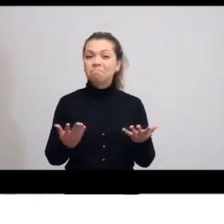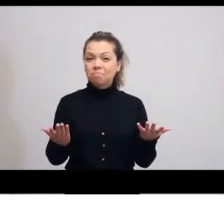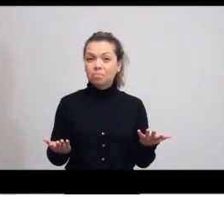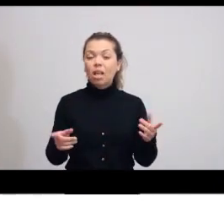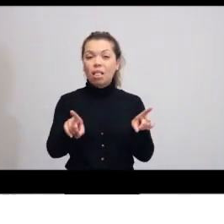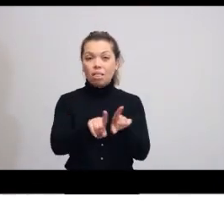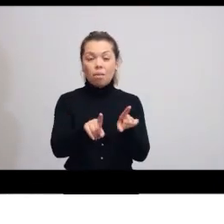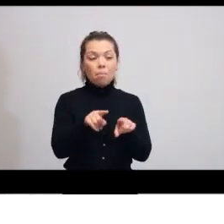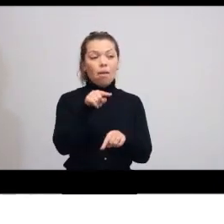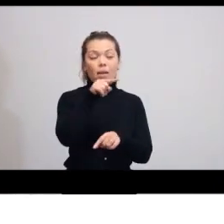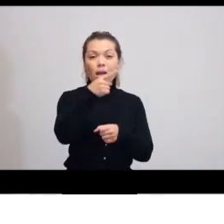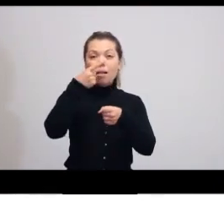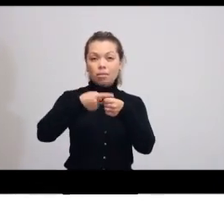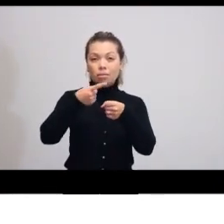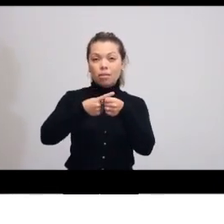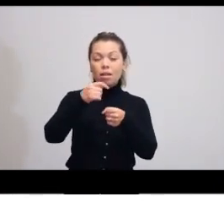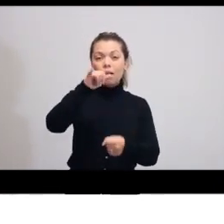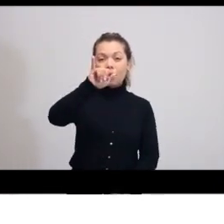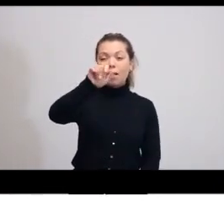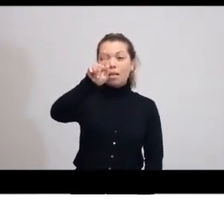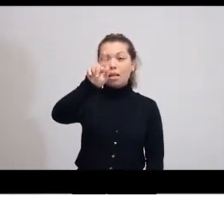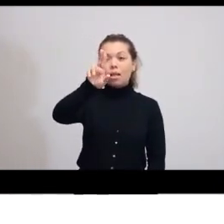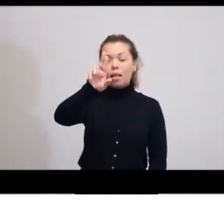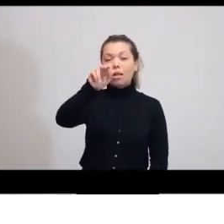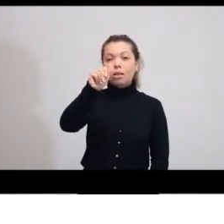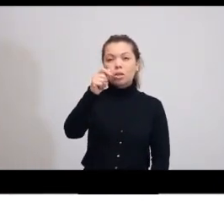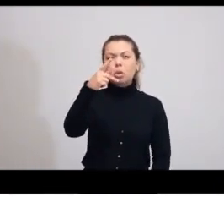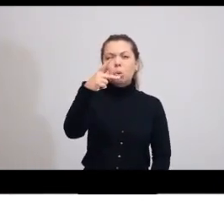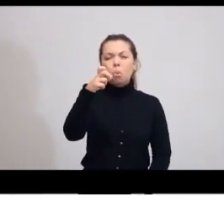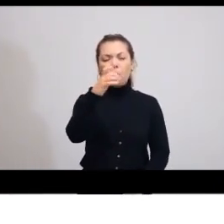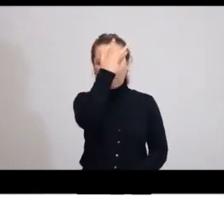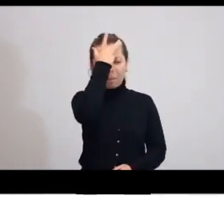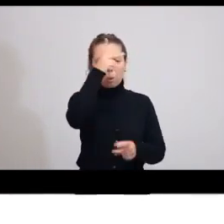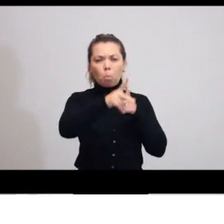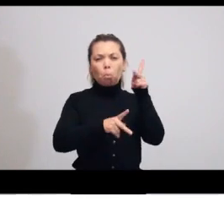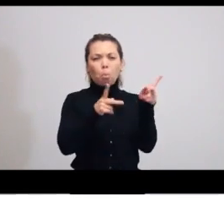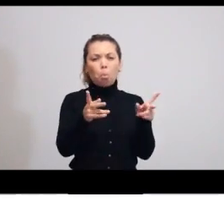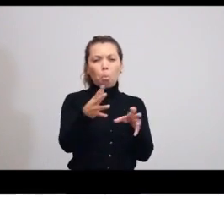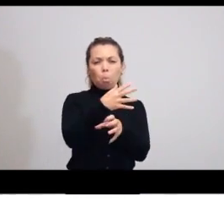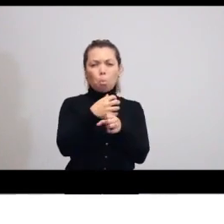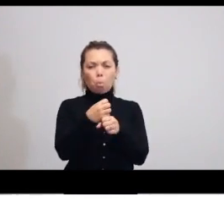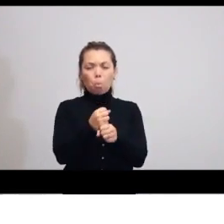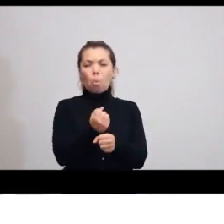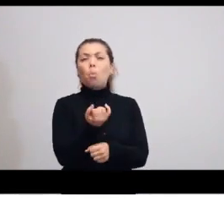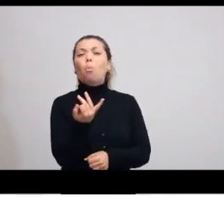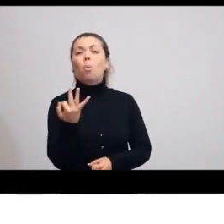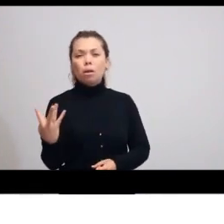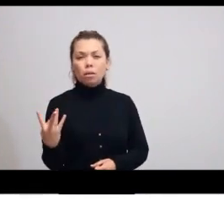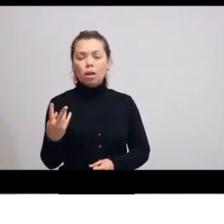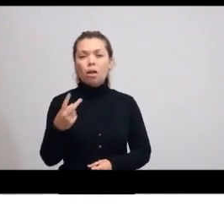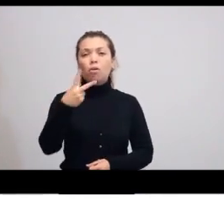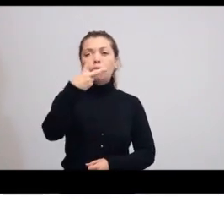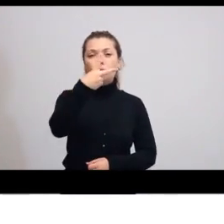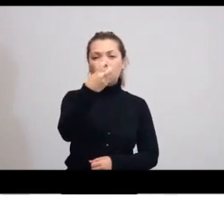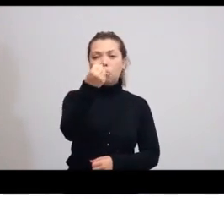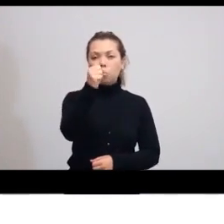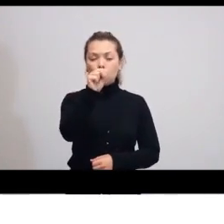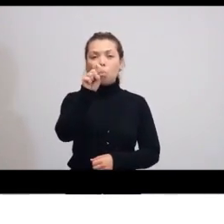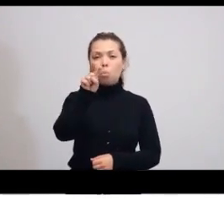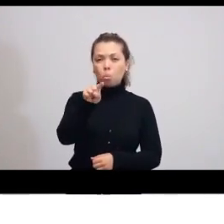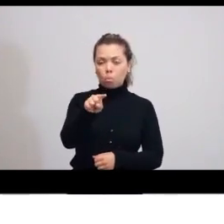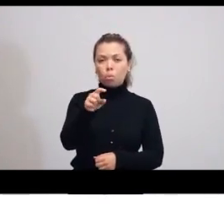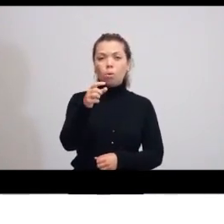nas matas ou ainda frequentar praias quase selvagens, em um local entre Curitiba e São Paulo. É a